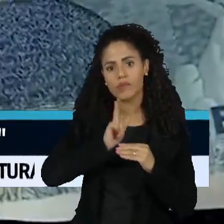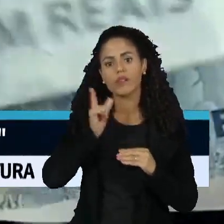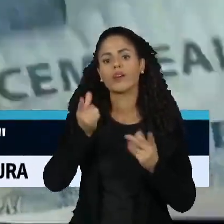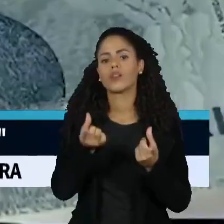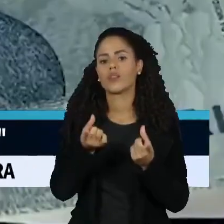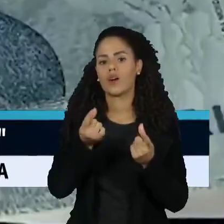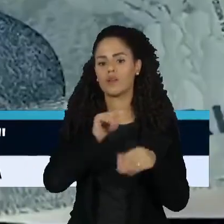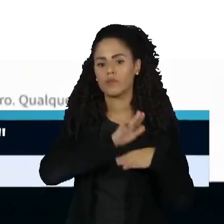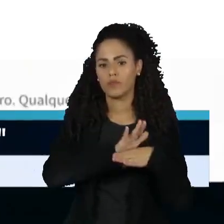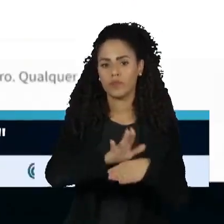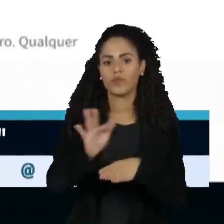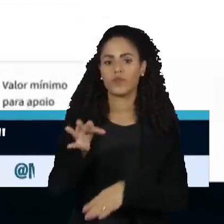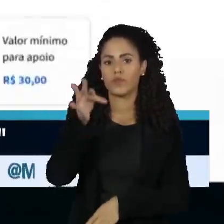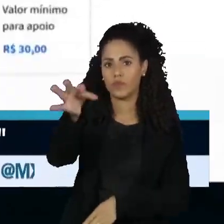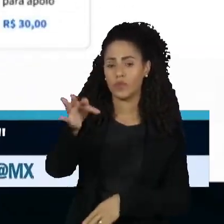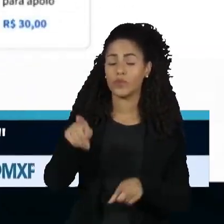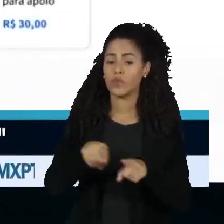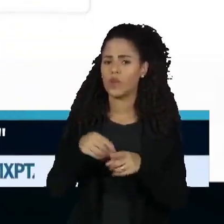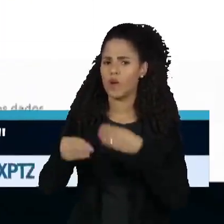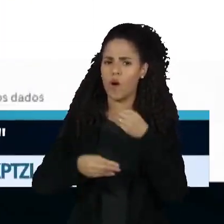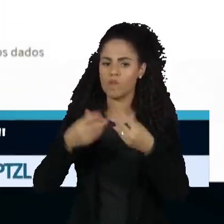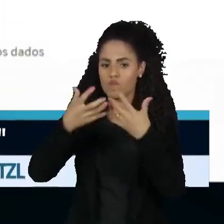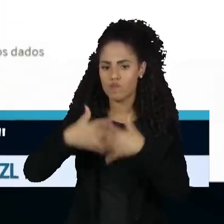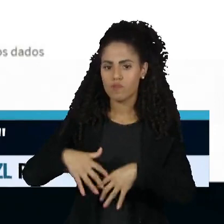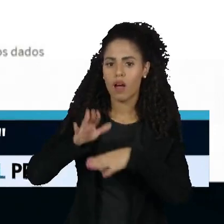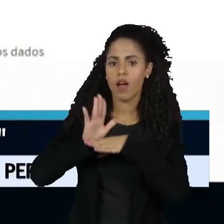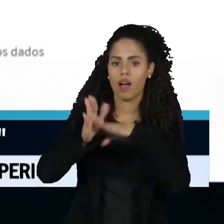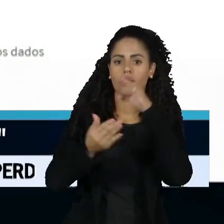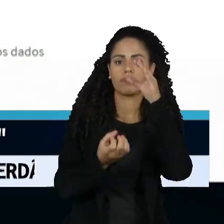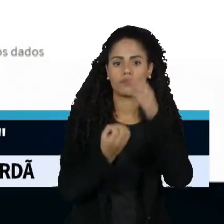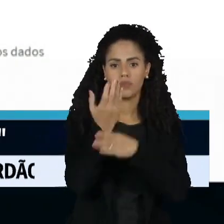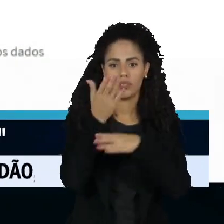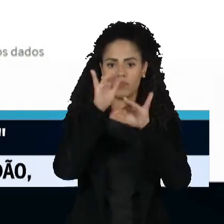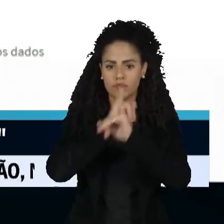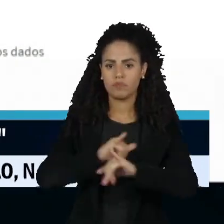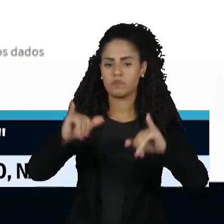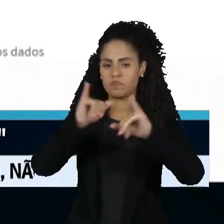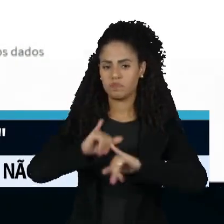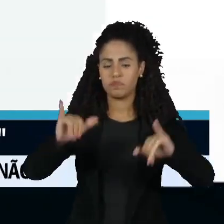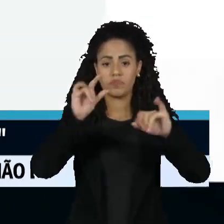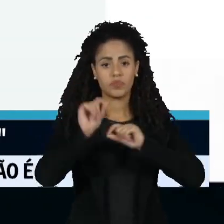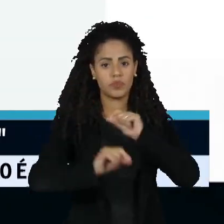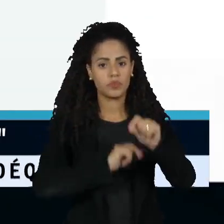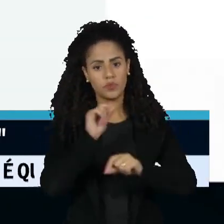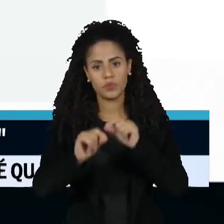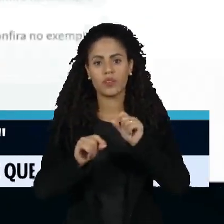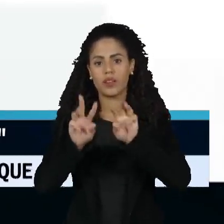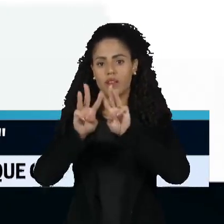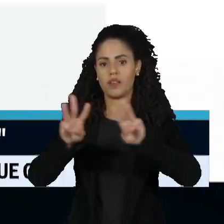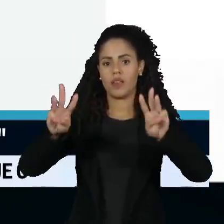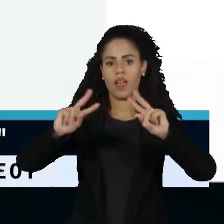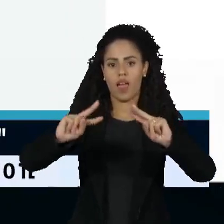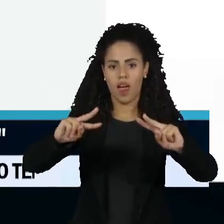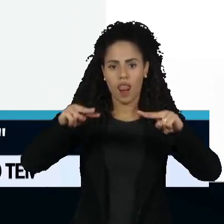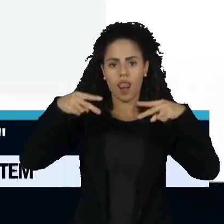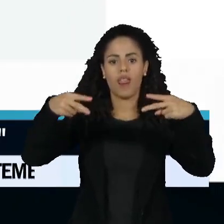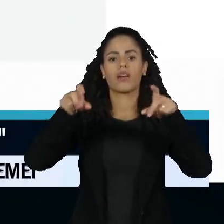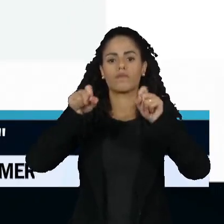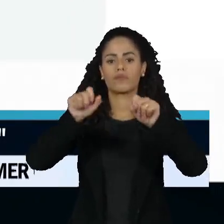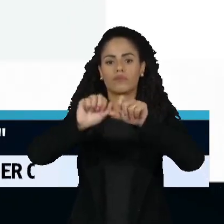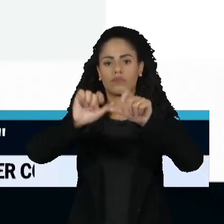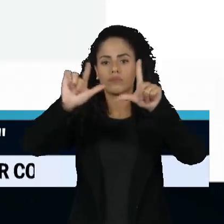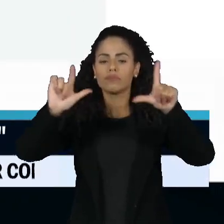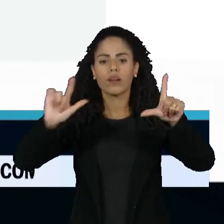custear estudos no futuro. O mecanismo possibilita a criação de uma campanha colaborativa. É ofertado um link onde as pessoas realizam